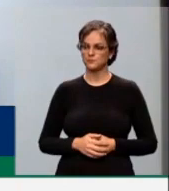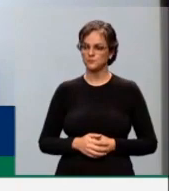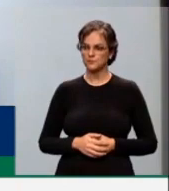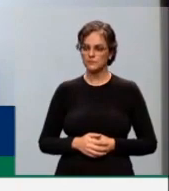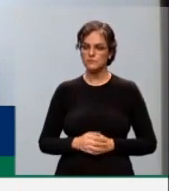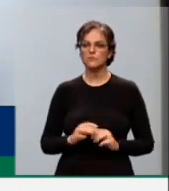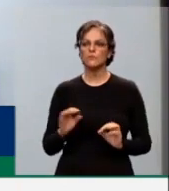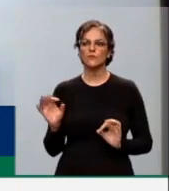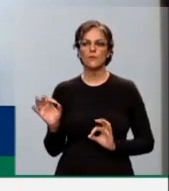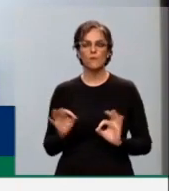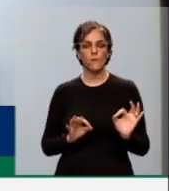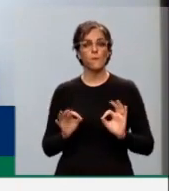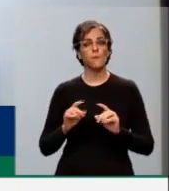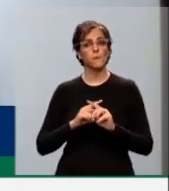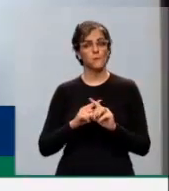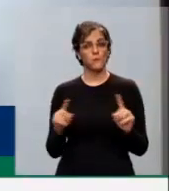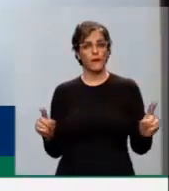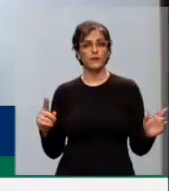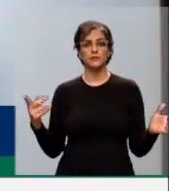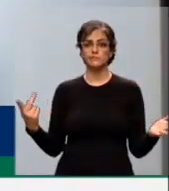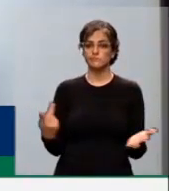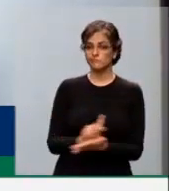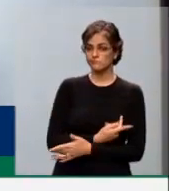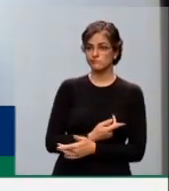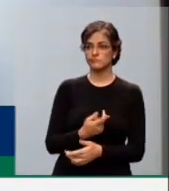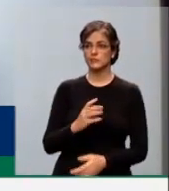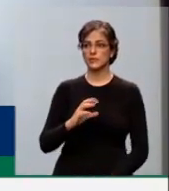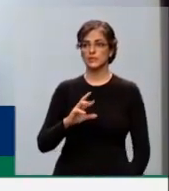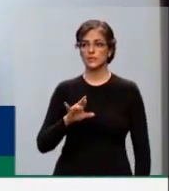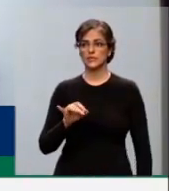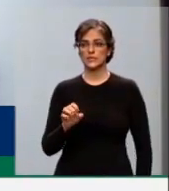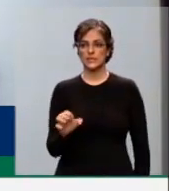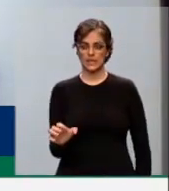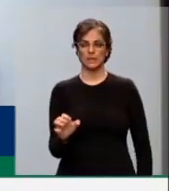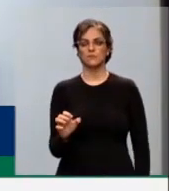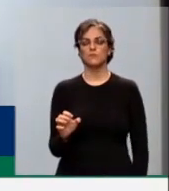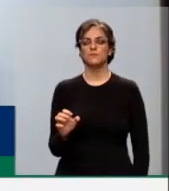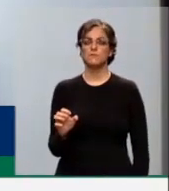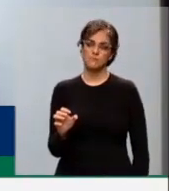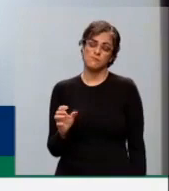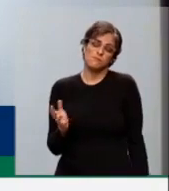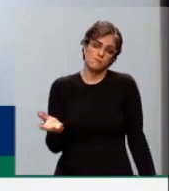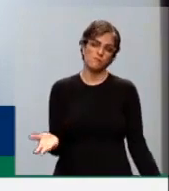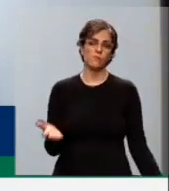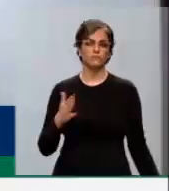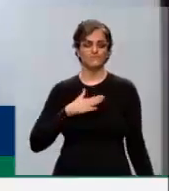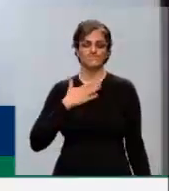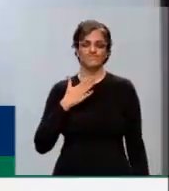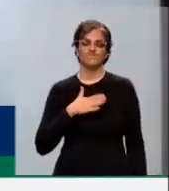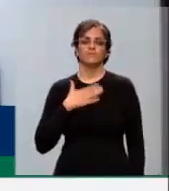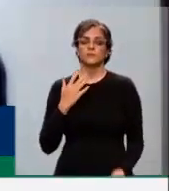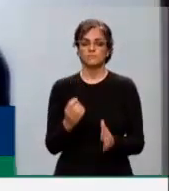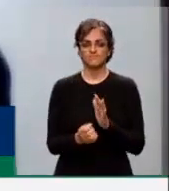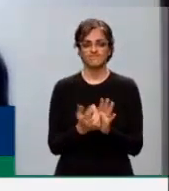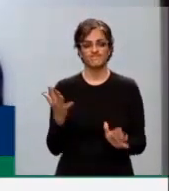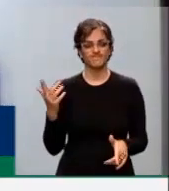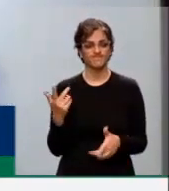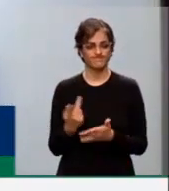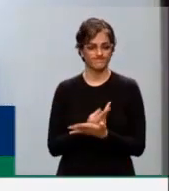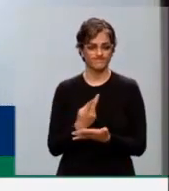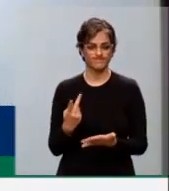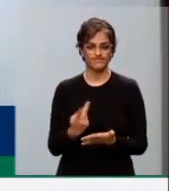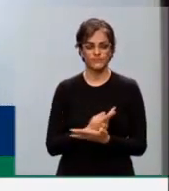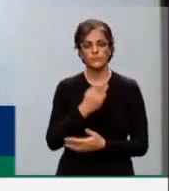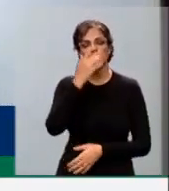mas com a crise ela se tornou ainda insustentável, né? A gente teve vários erros que